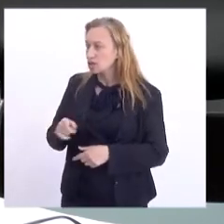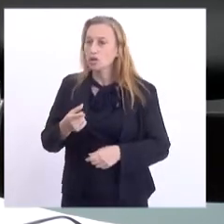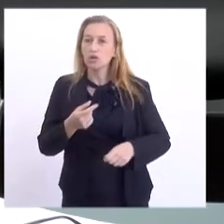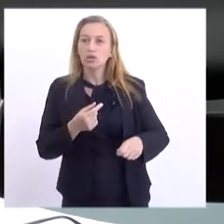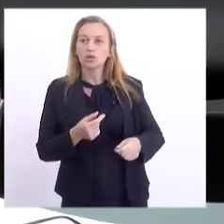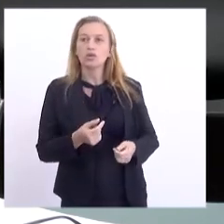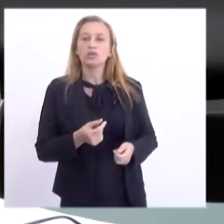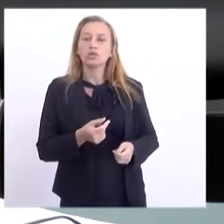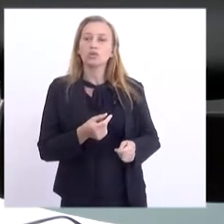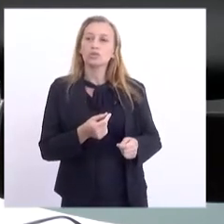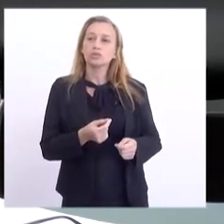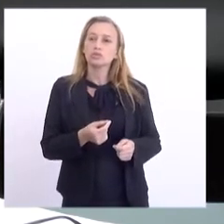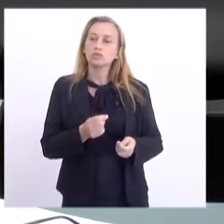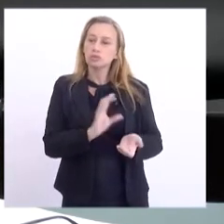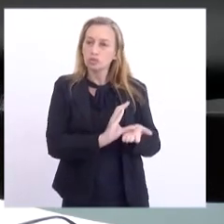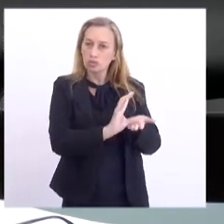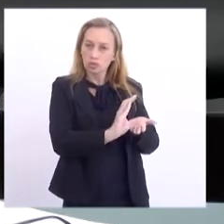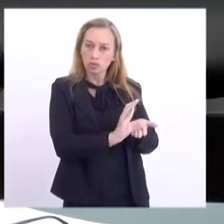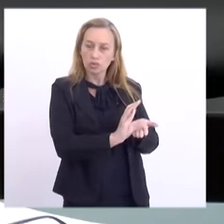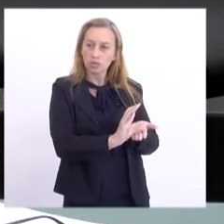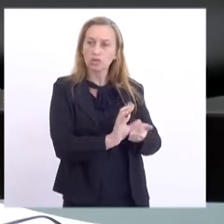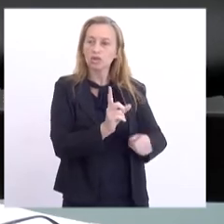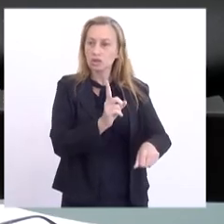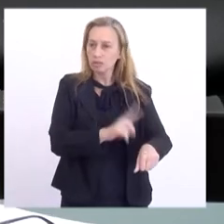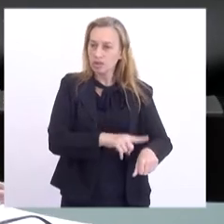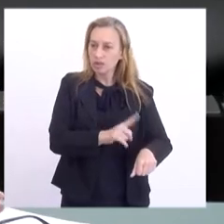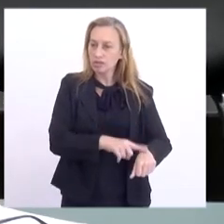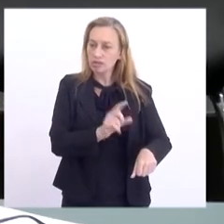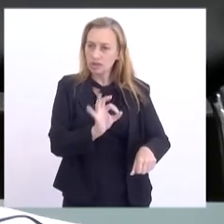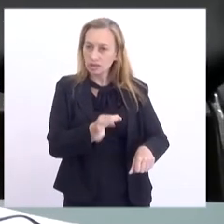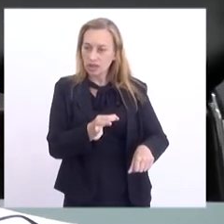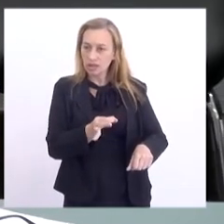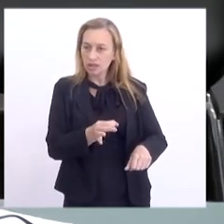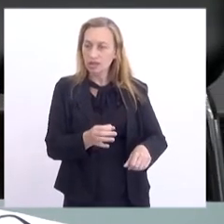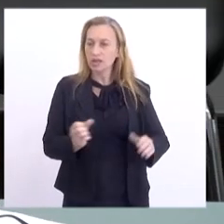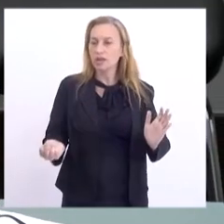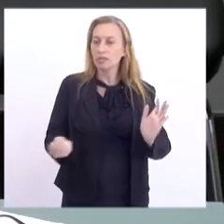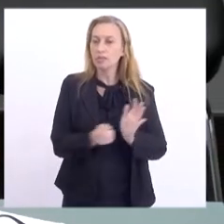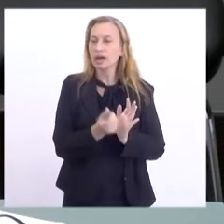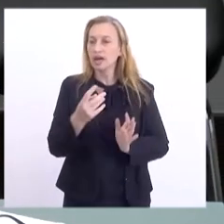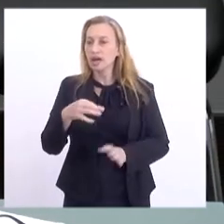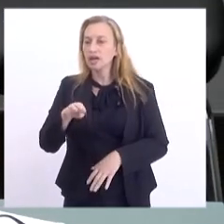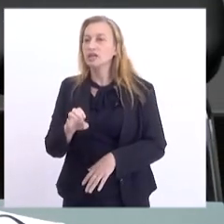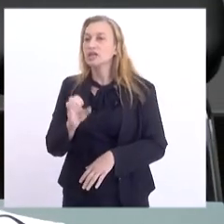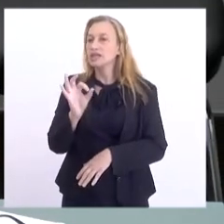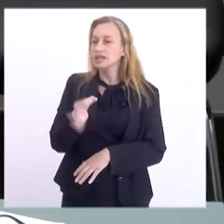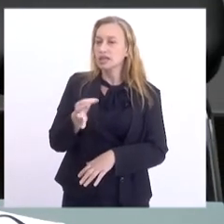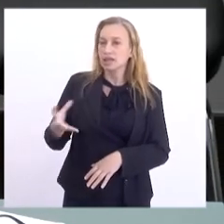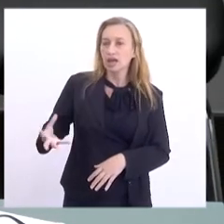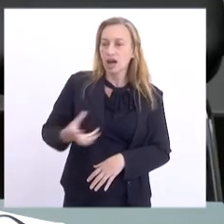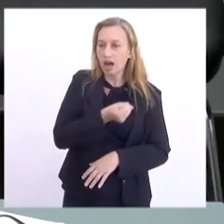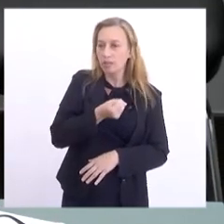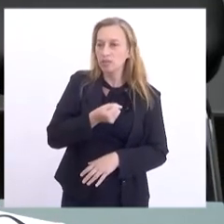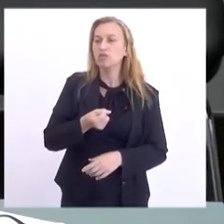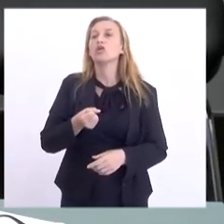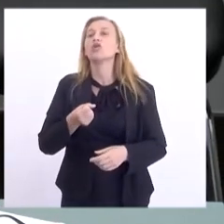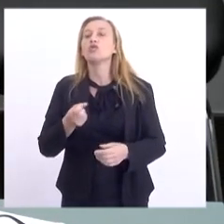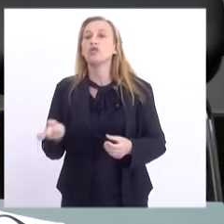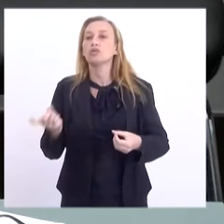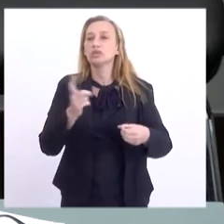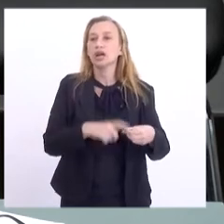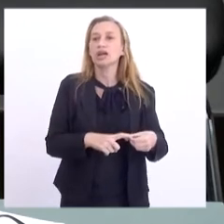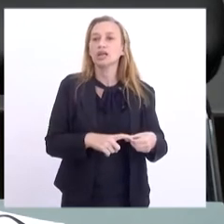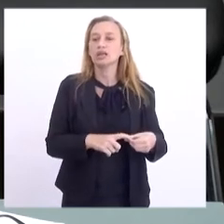recursos que já tinham tem previsão orçamentária estavam priorizados e imediatamente voltaram-se